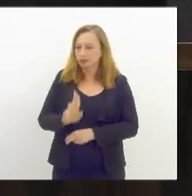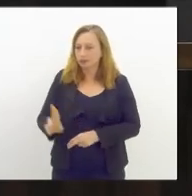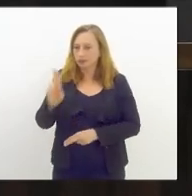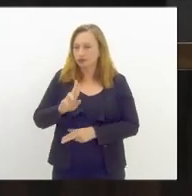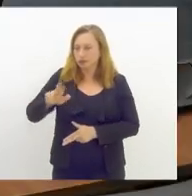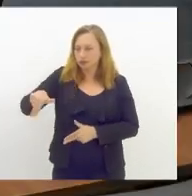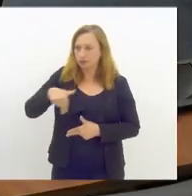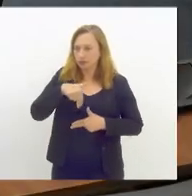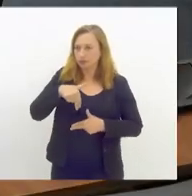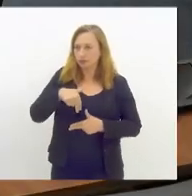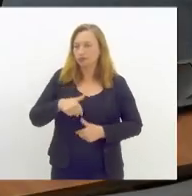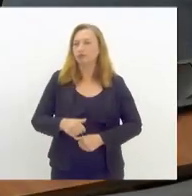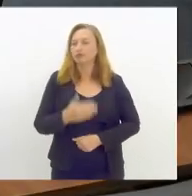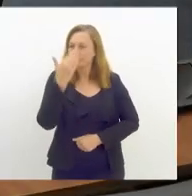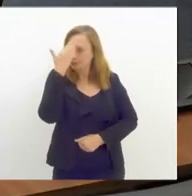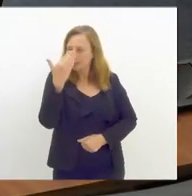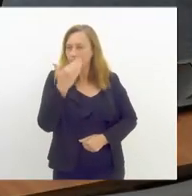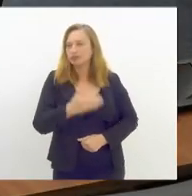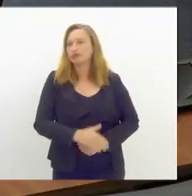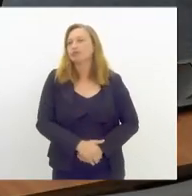da Tribuna obrigado